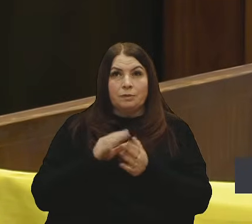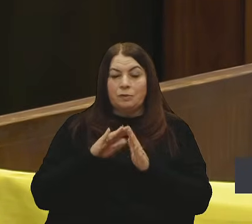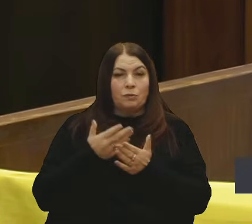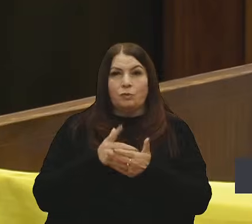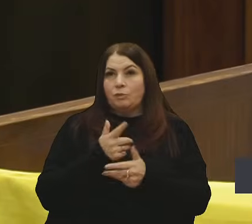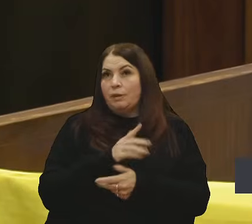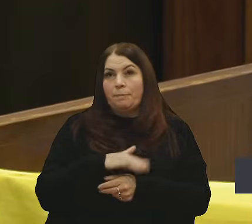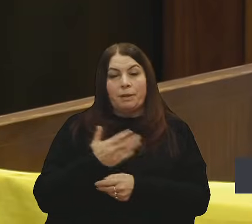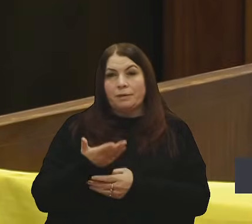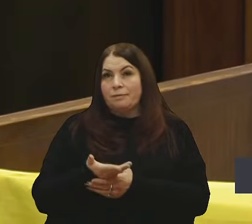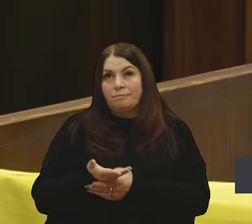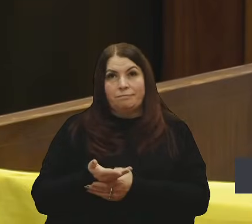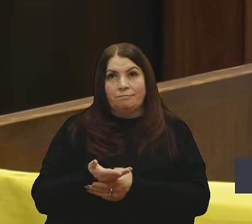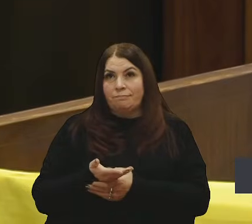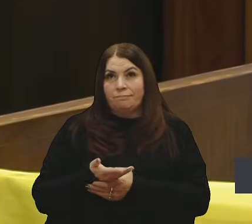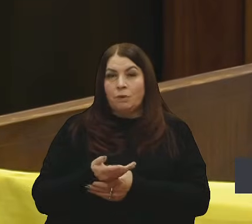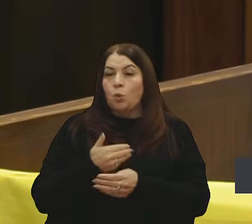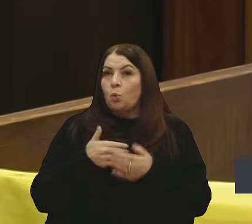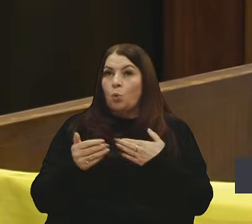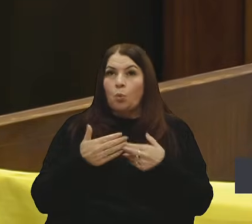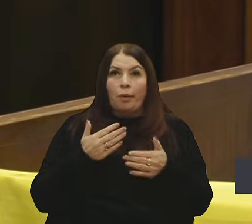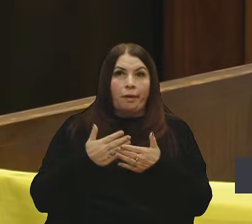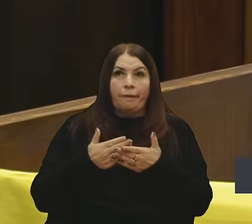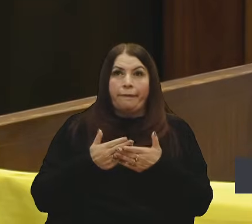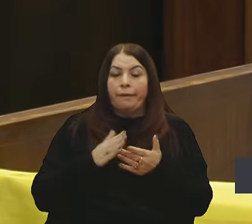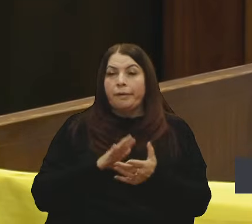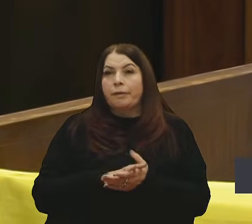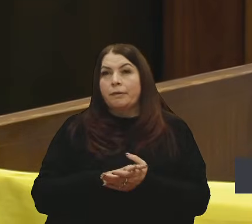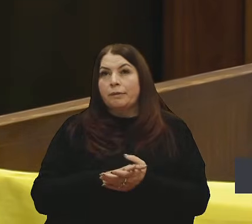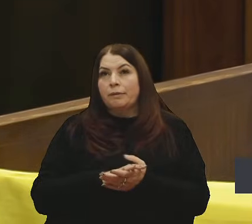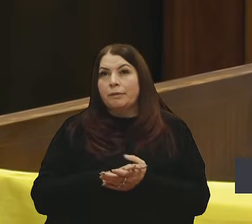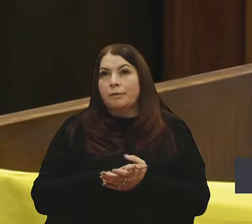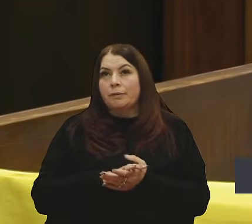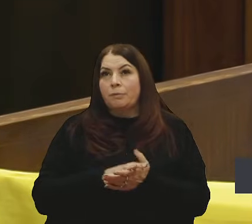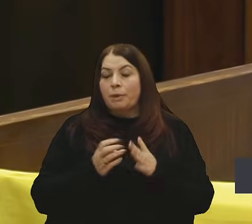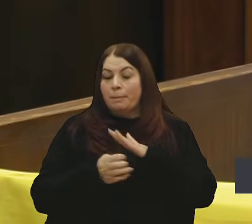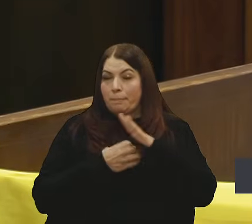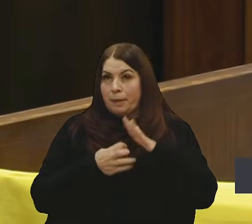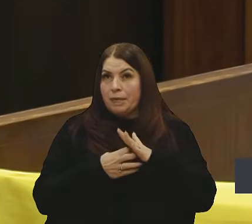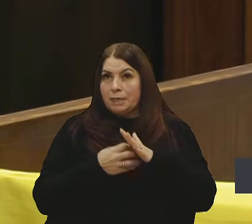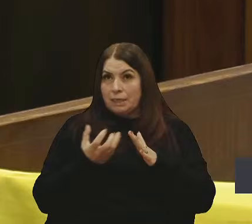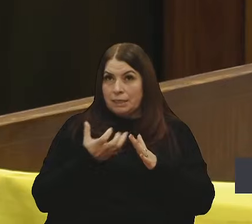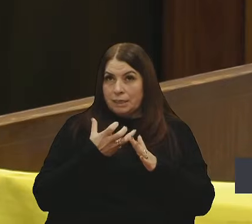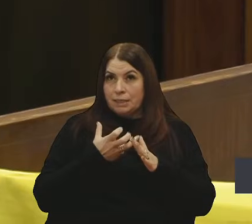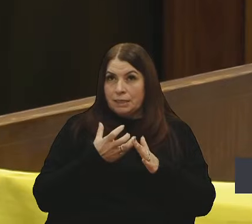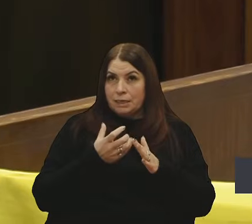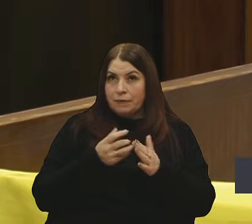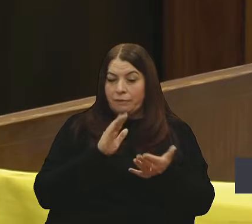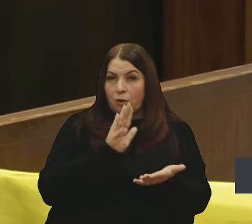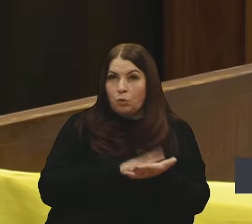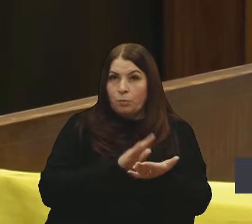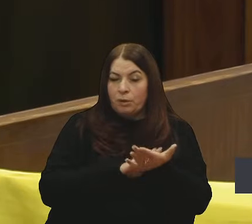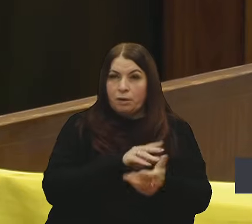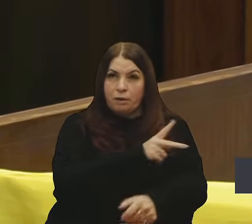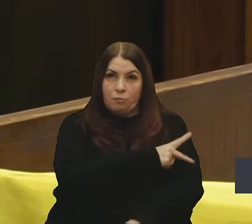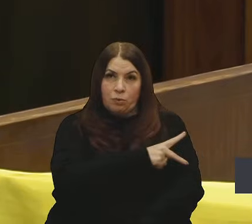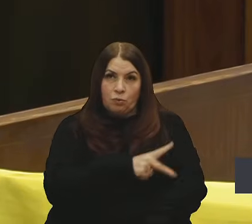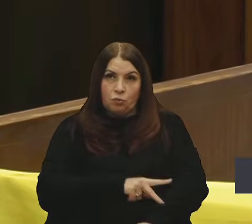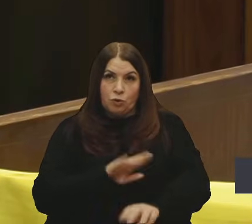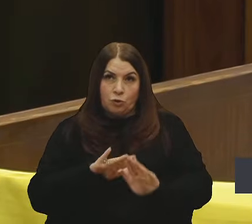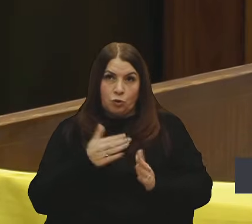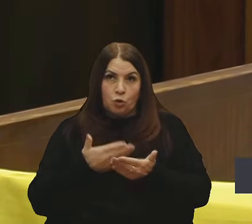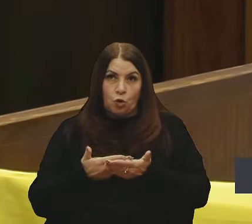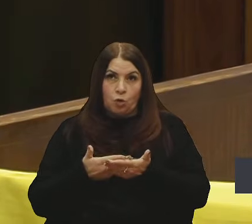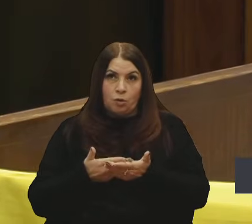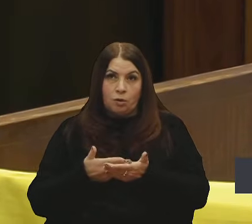mais necessitar. Qualquer lance que uma empresa quiser, ela vai cobrar pedagogicamente que a escola caminha